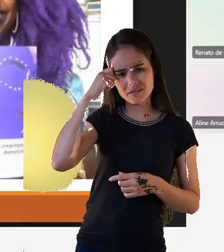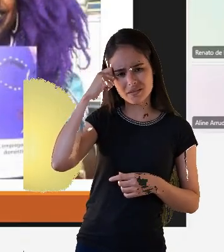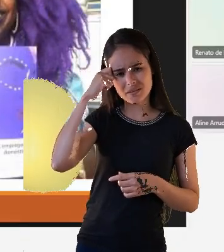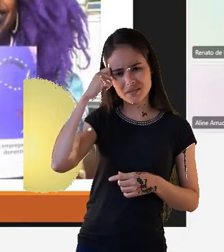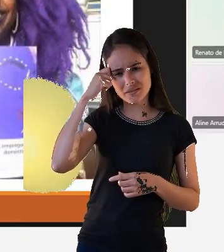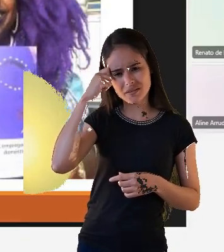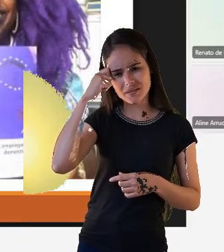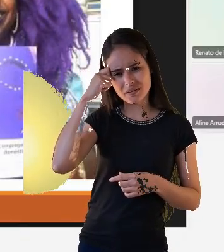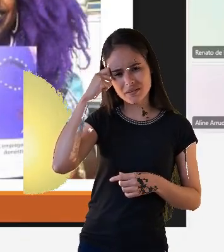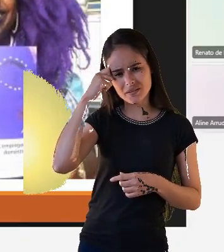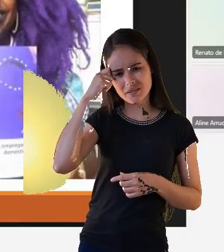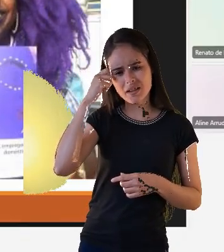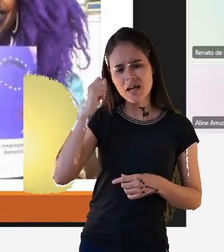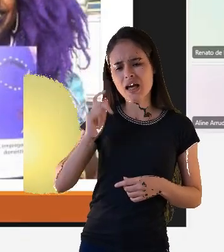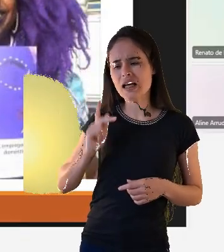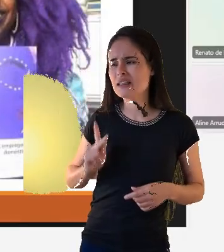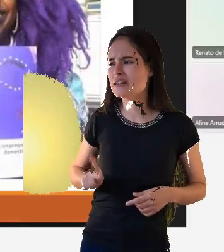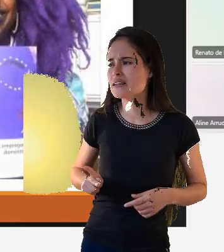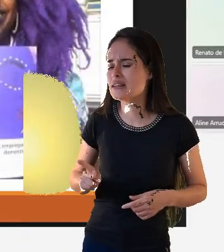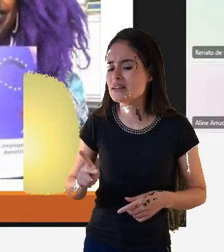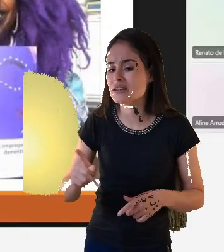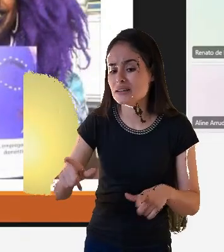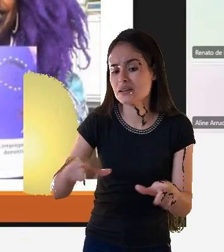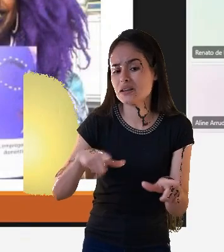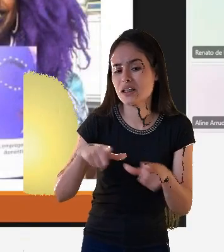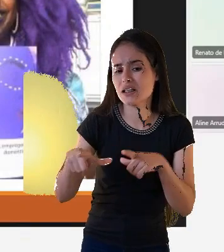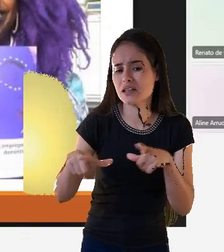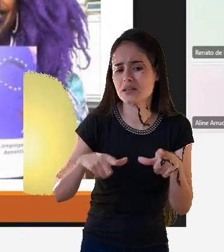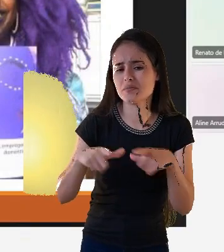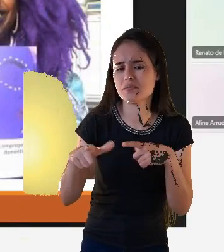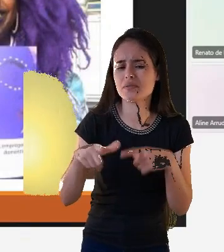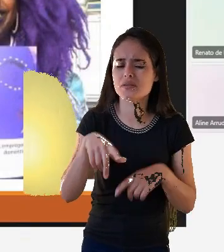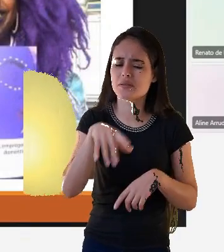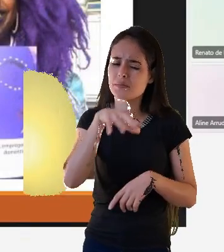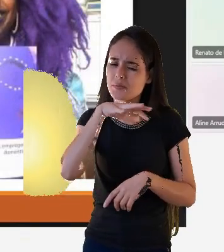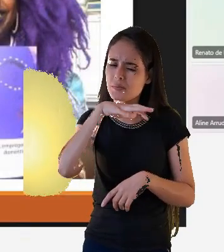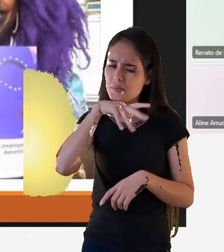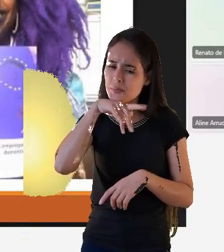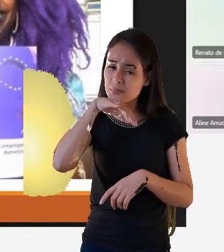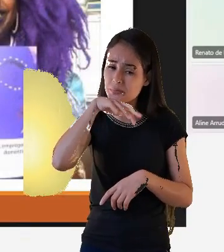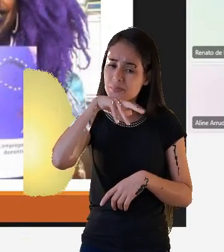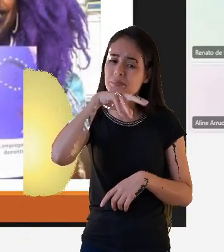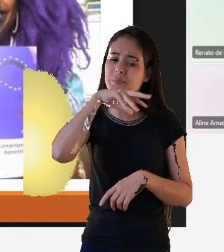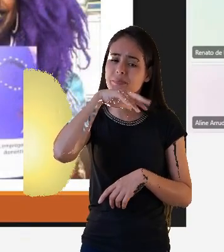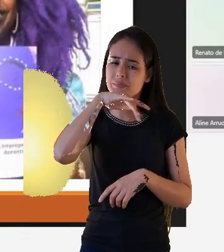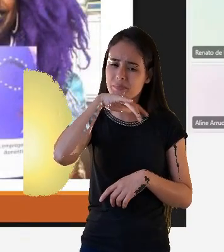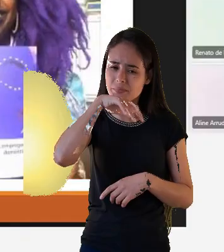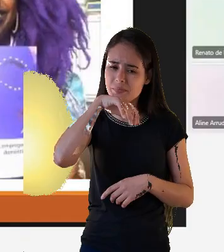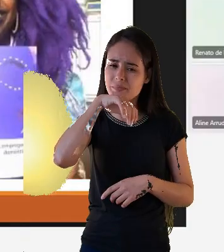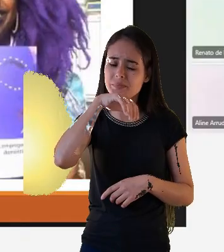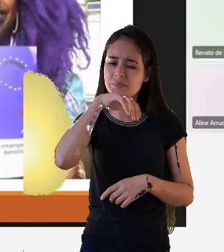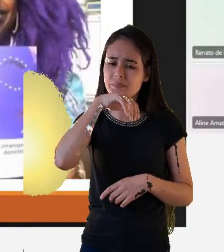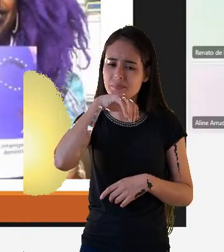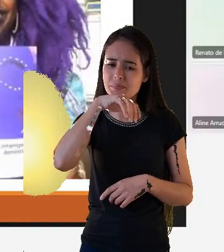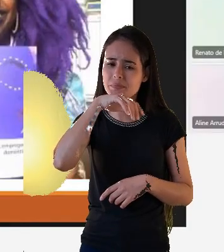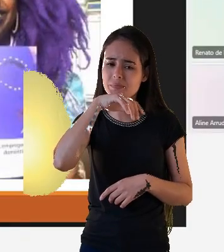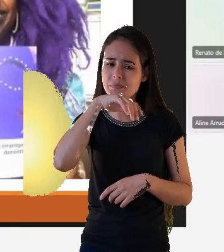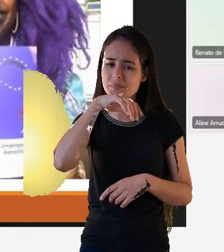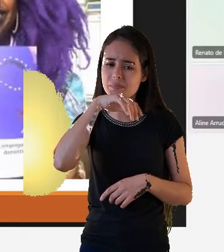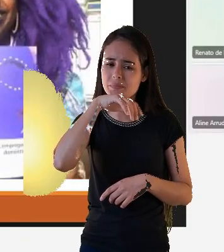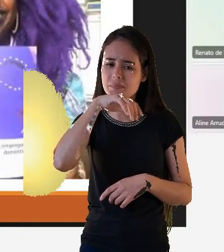os piores índices, né? E aí existe uma